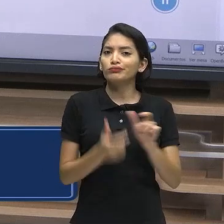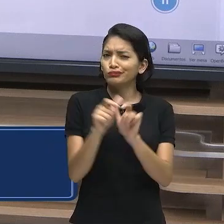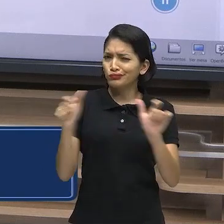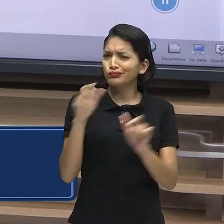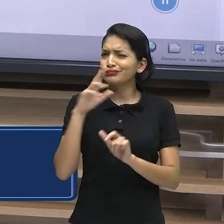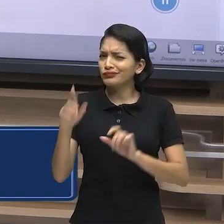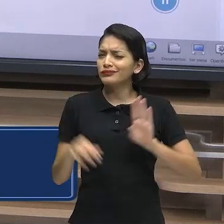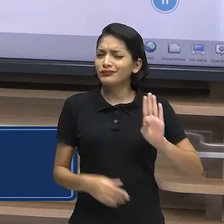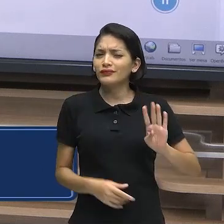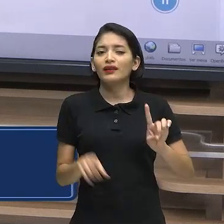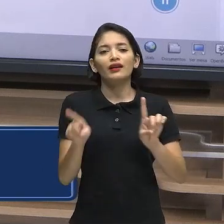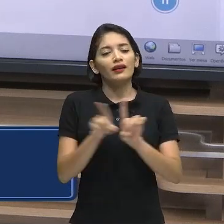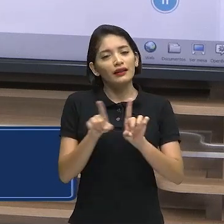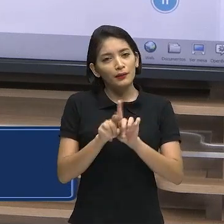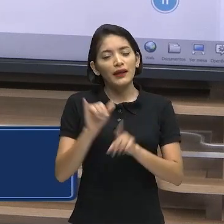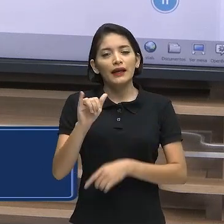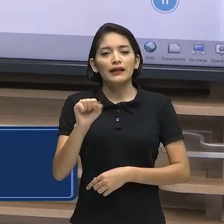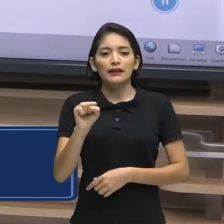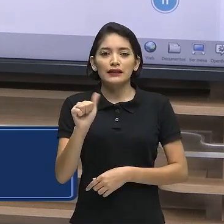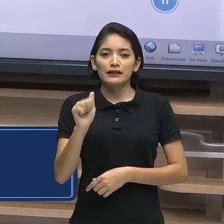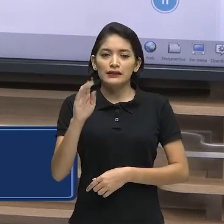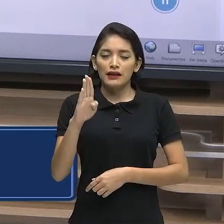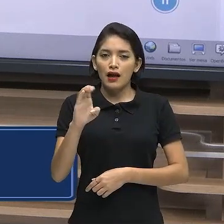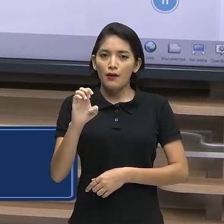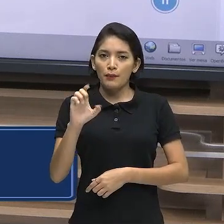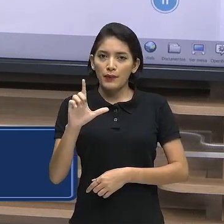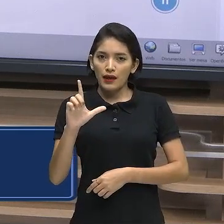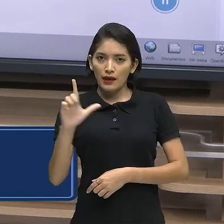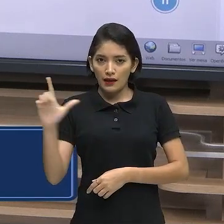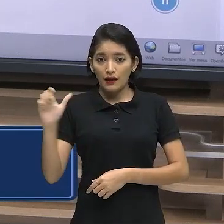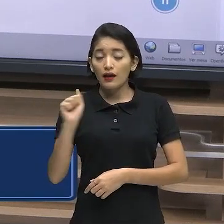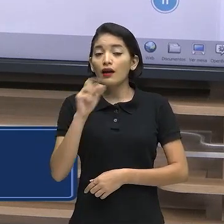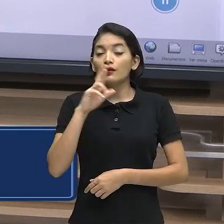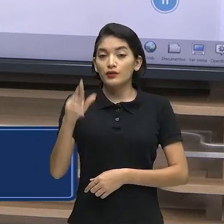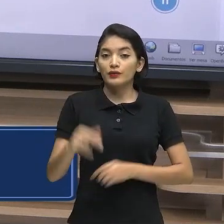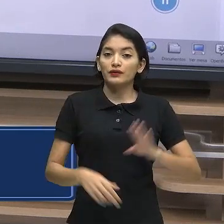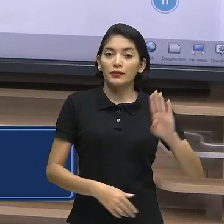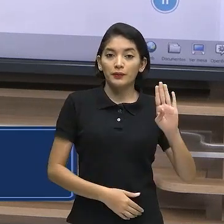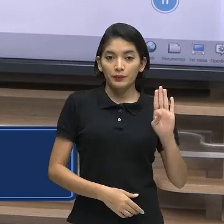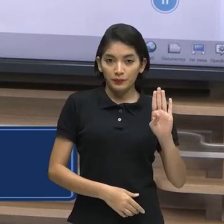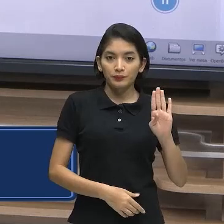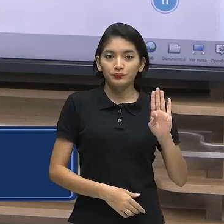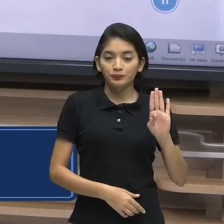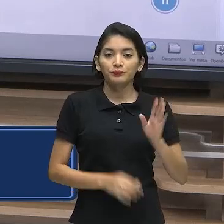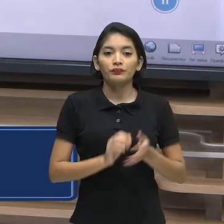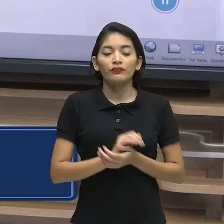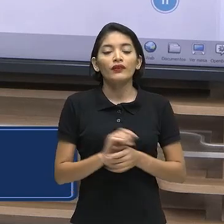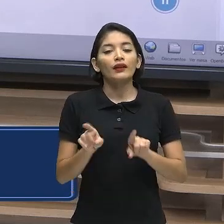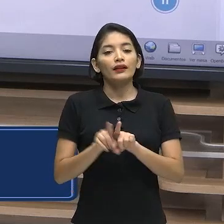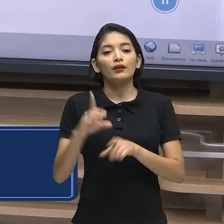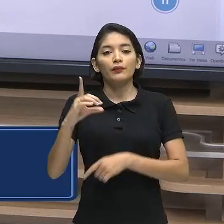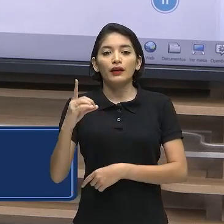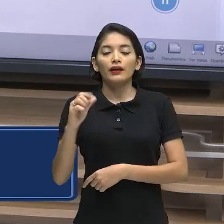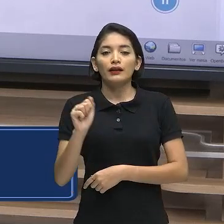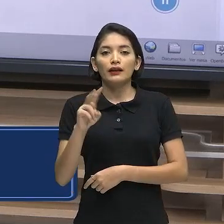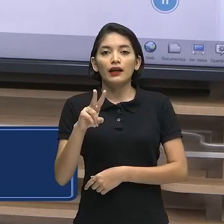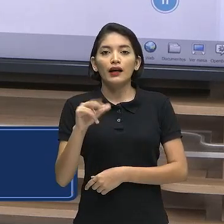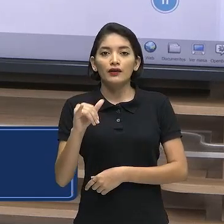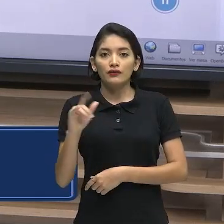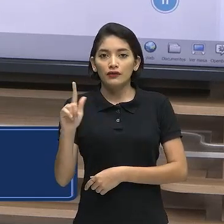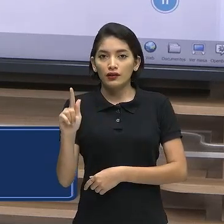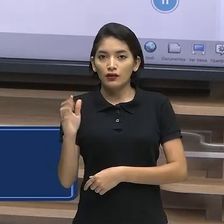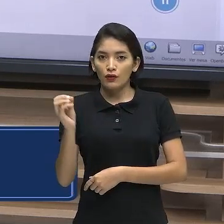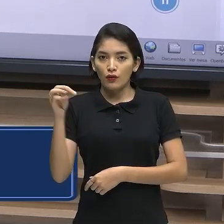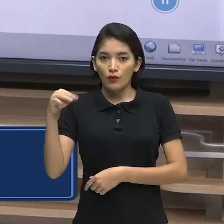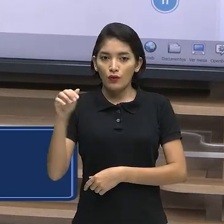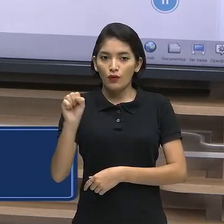A Isabela também apostou no solo argiloso. Temos o Davi, né? Davi Gomes marcou a alternativa D.